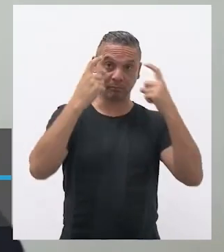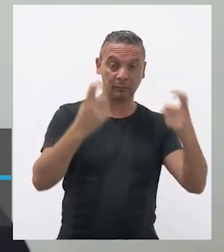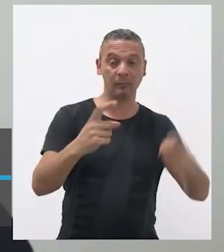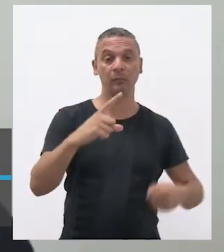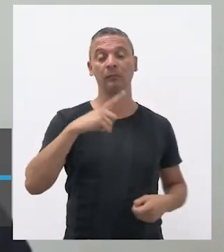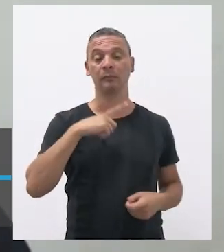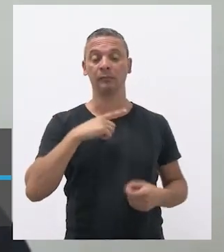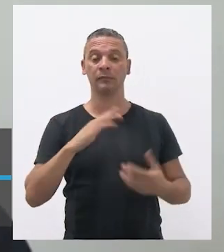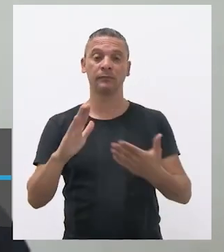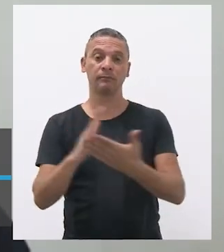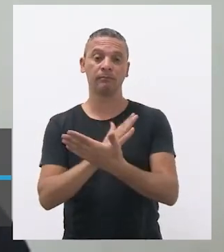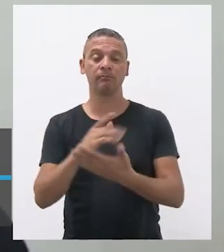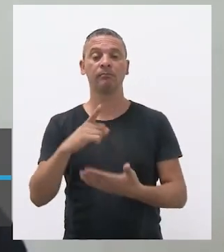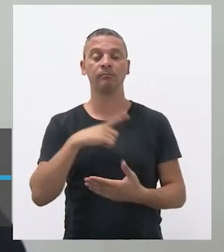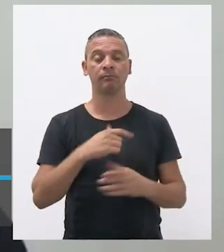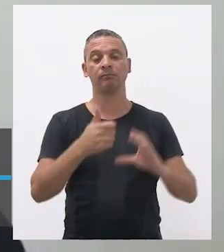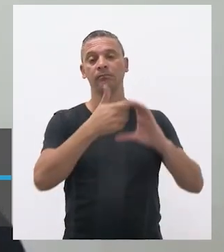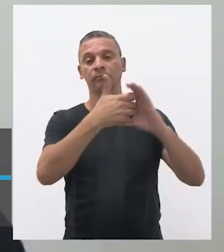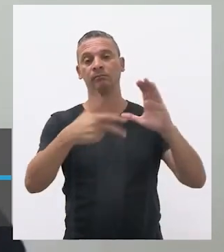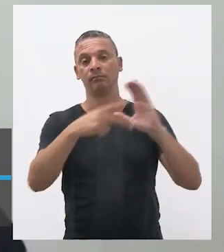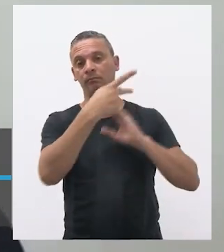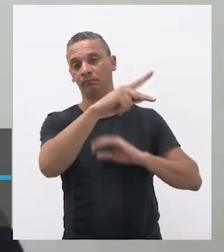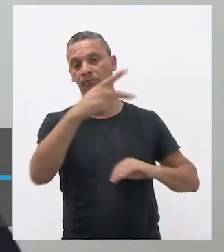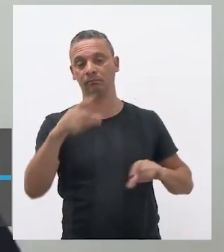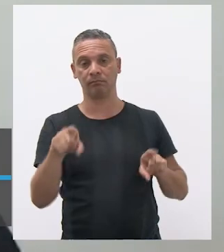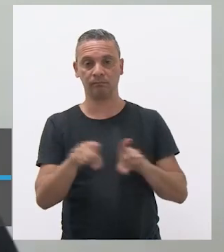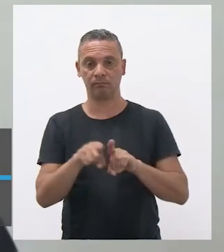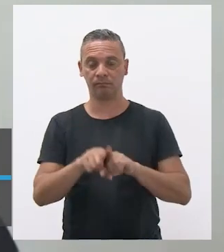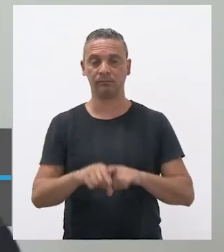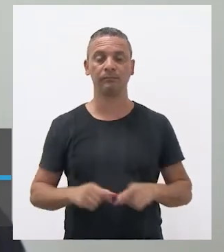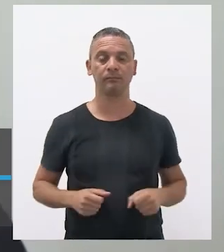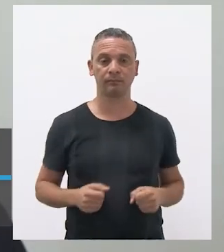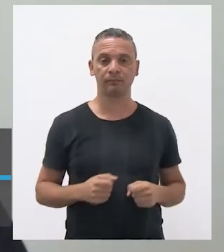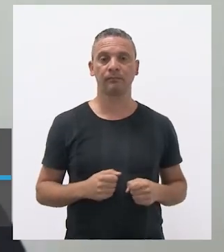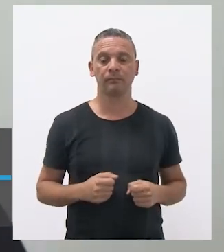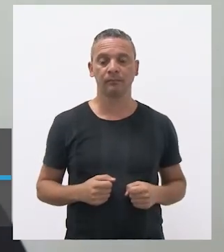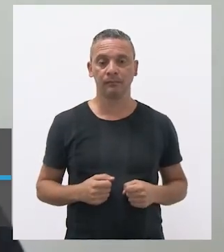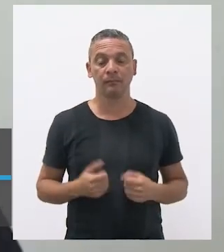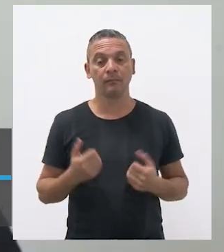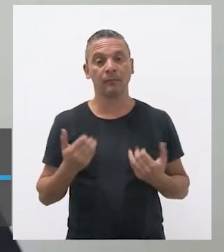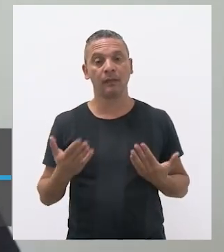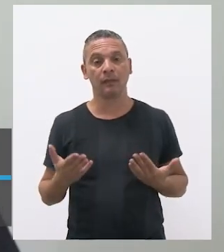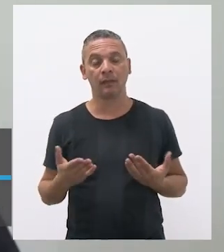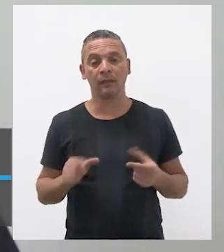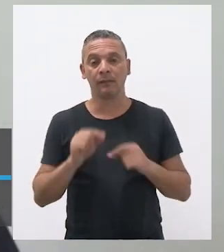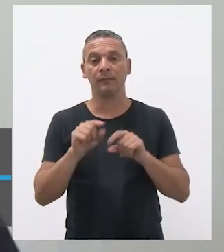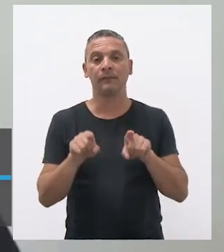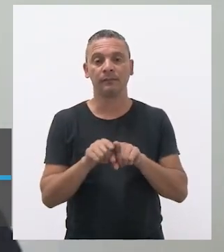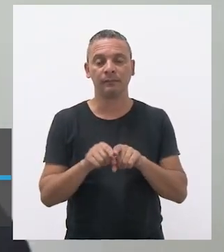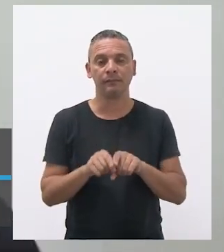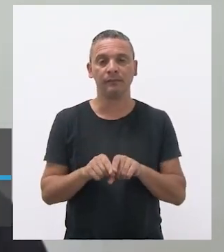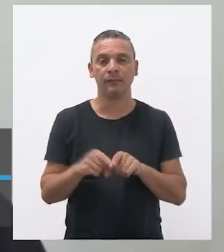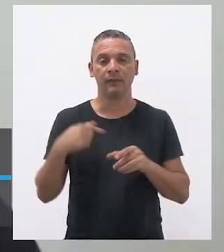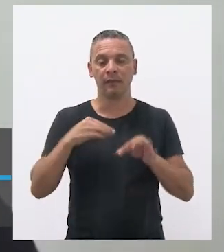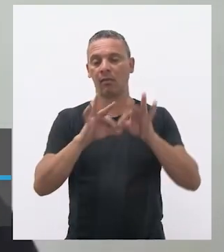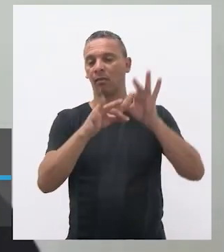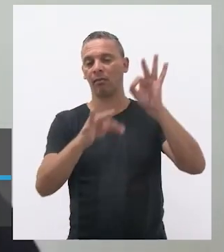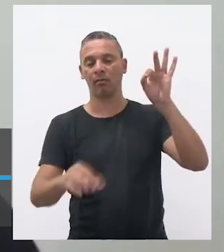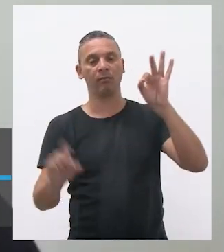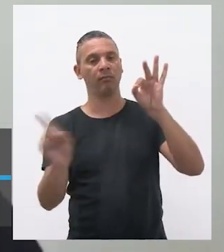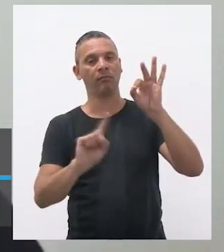de controle das mulheres por meio desse dano emocional, provocação de dano emocional, a